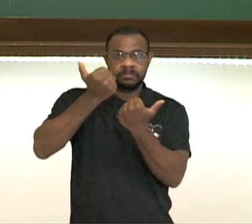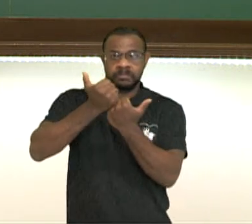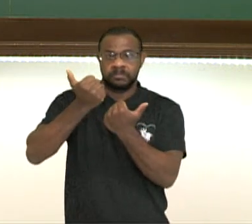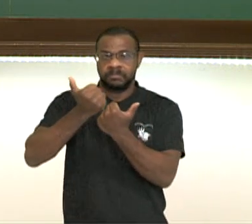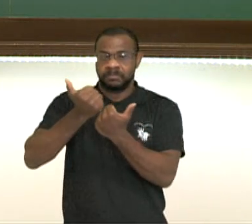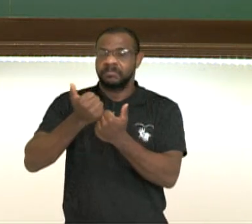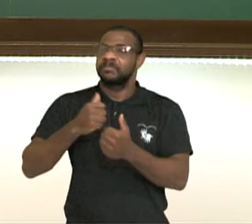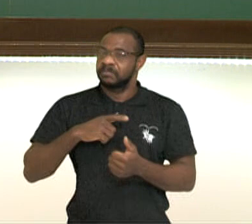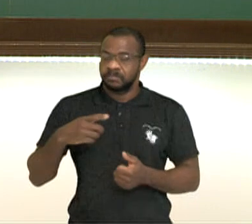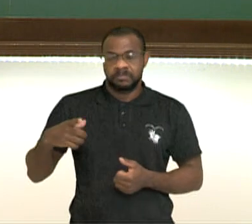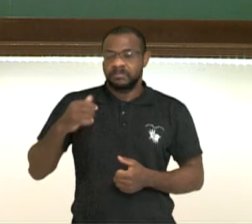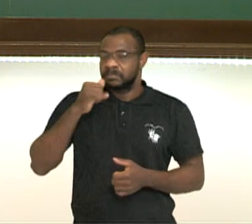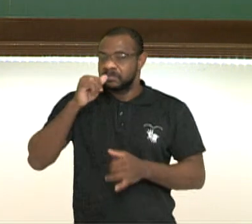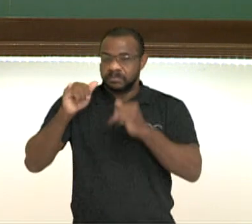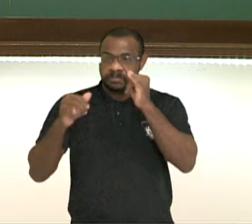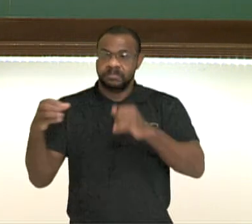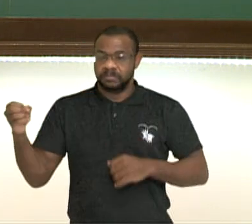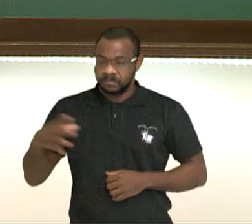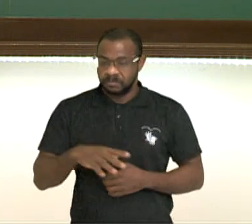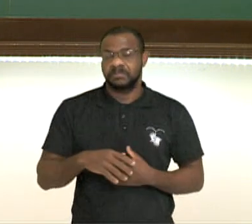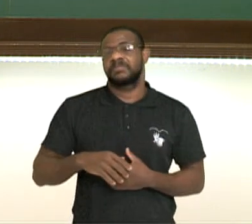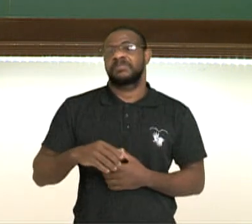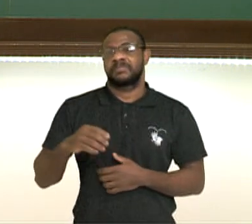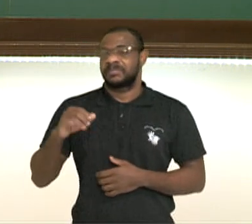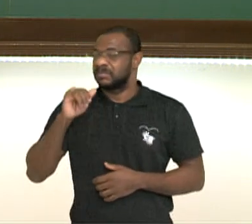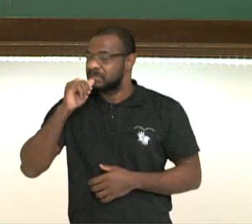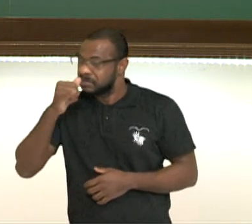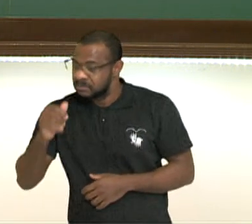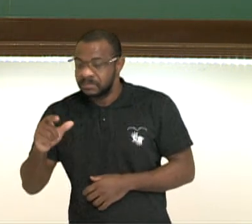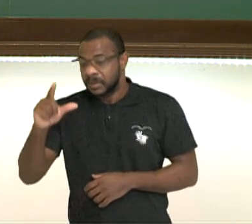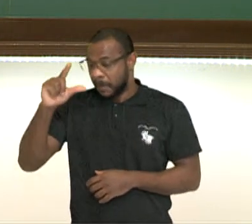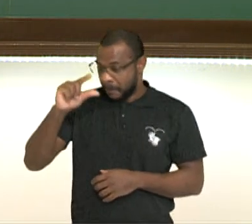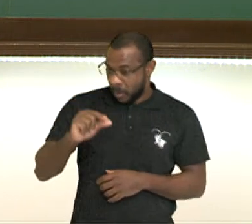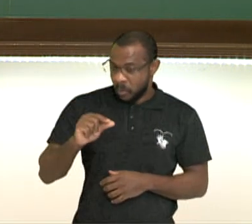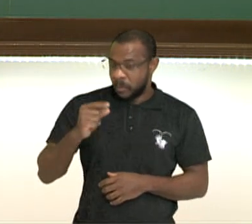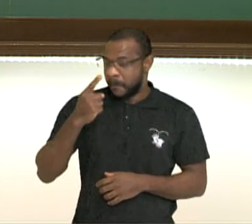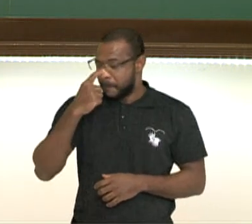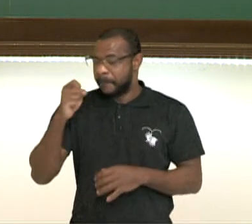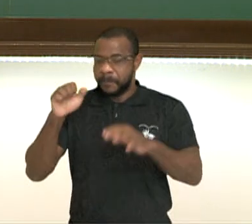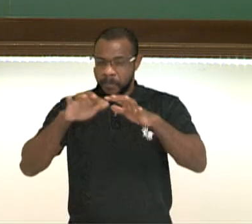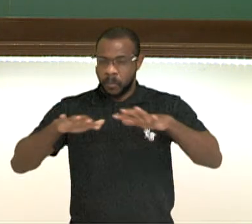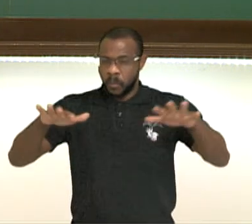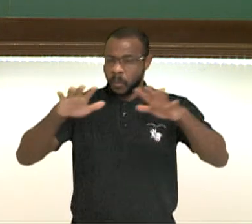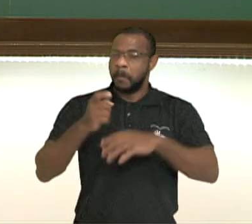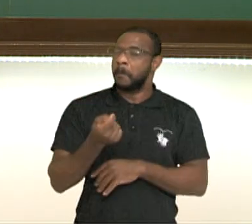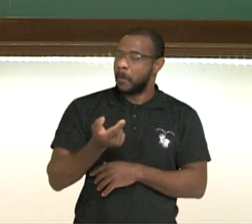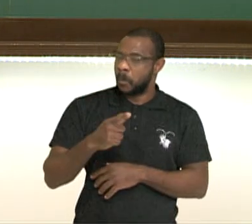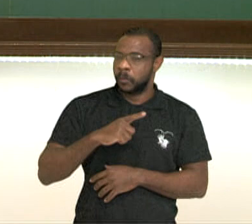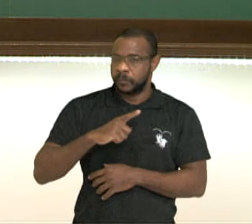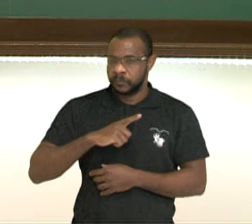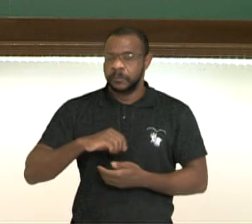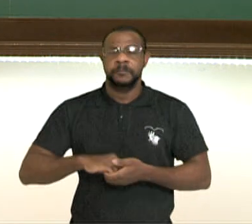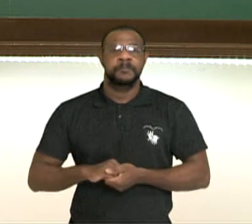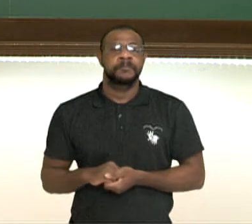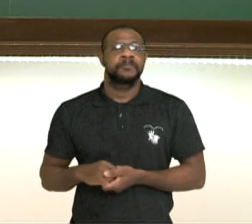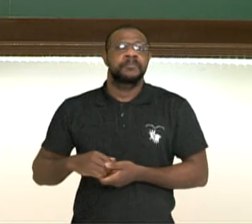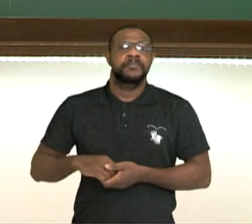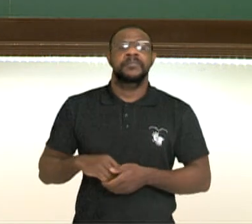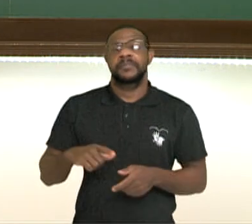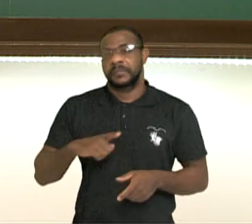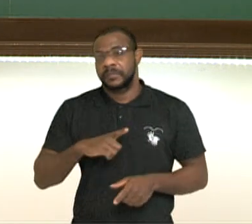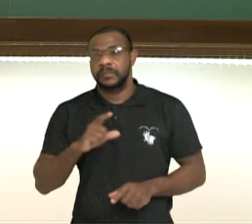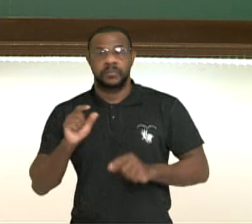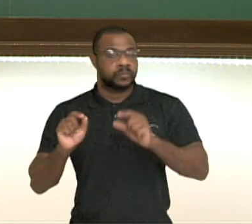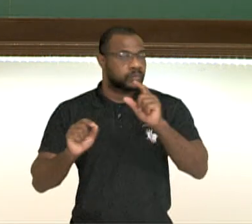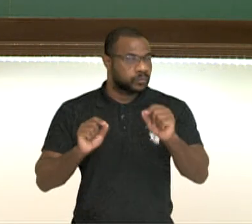mais poluentes por menos poluentes. Da mesma forma que em outros momentos da história, houve a substituição das fontes de energia que